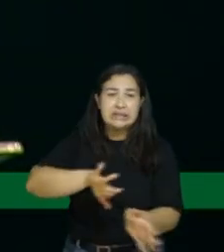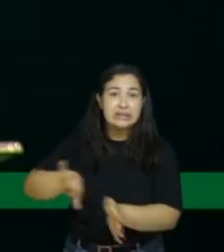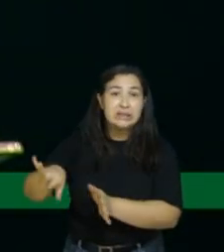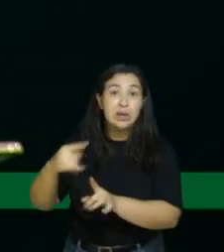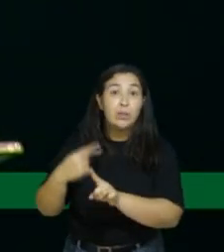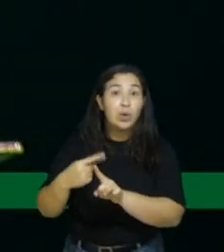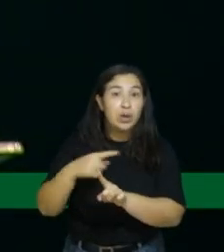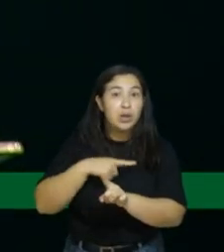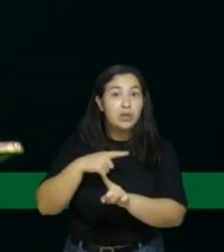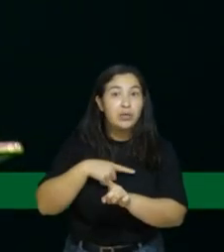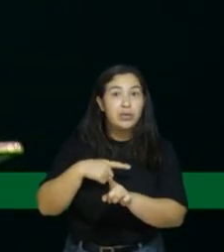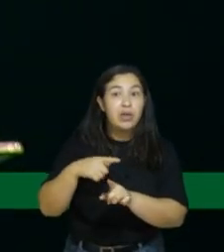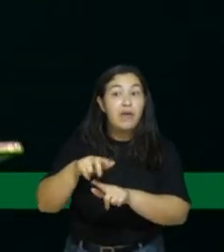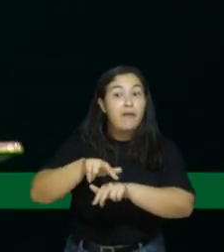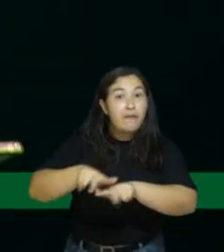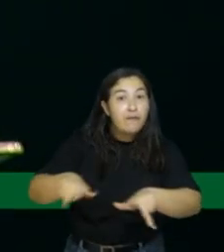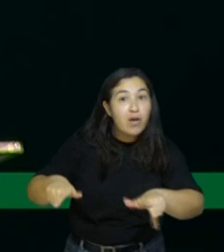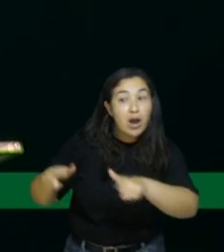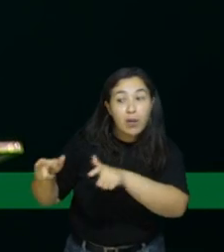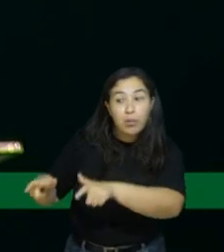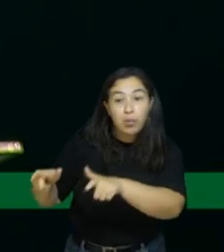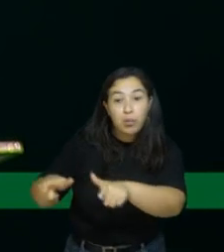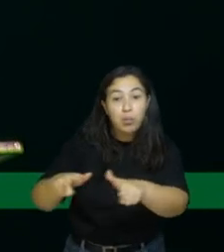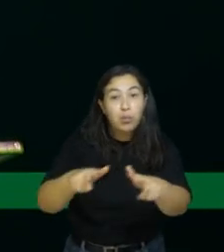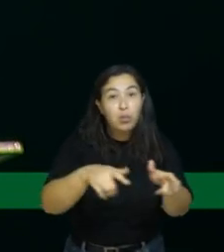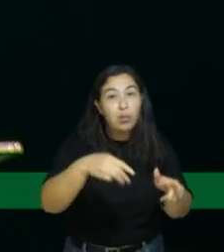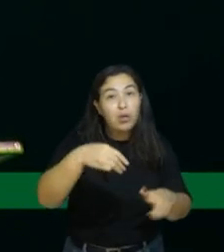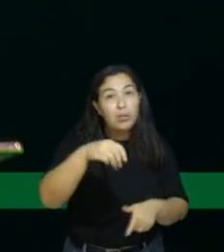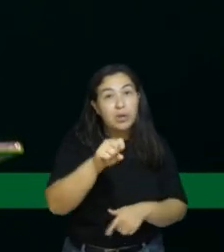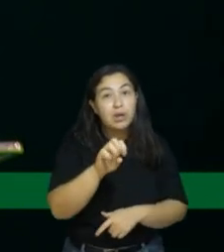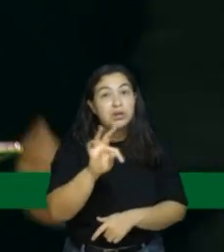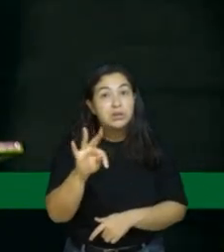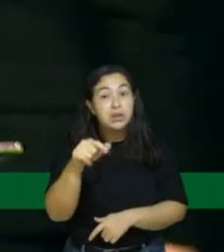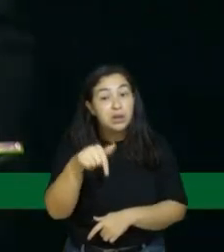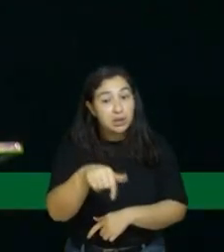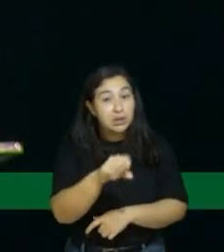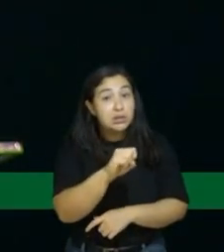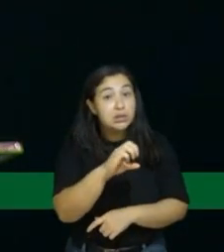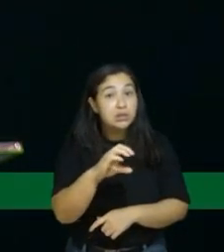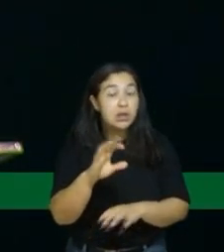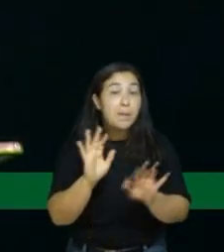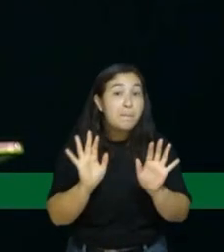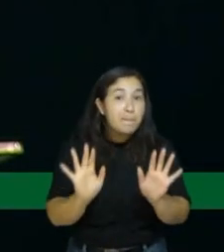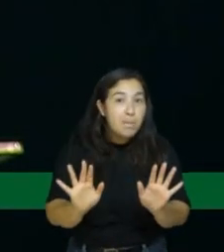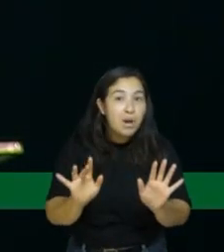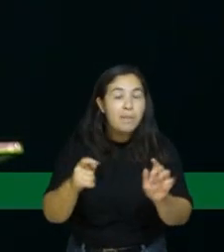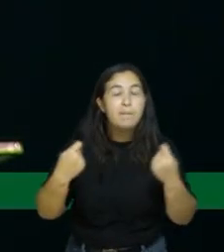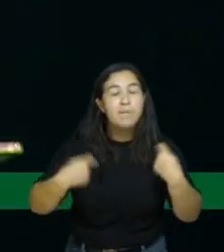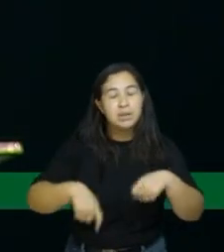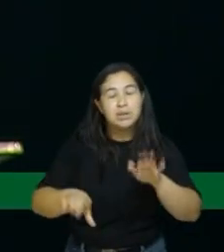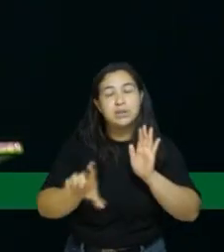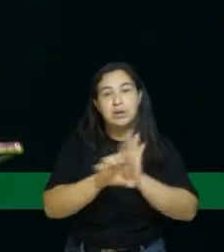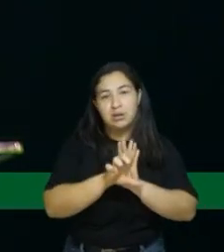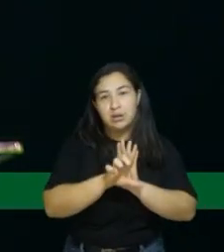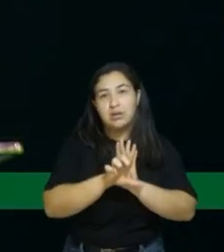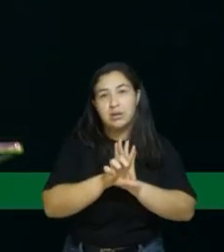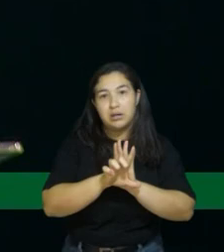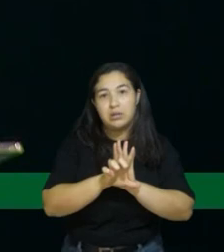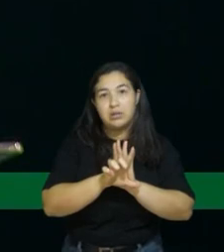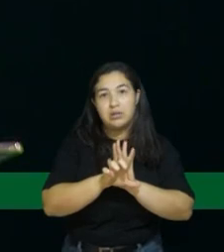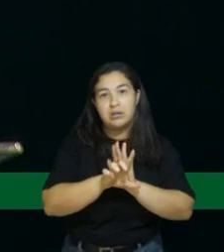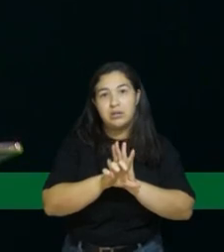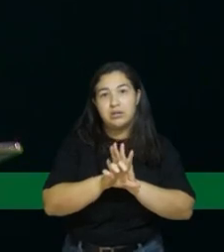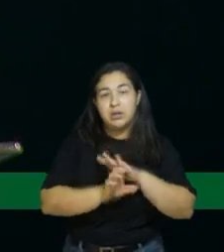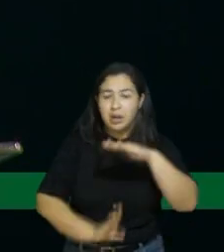várias células de atuação do MST em Santa Catarina mas nós precisamos ter leis que punam Os